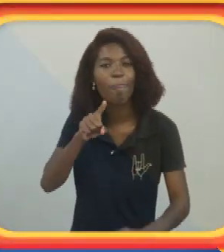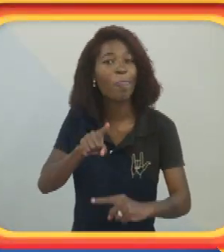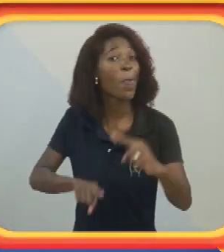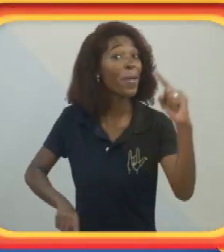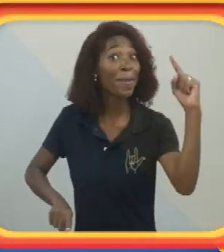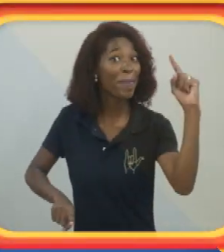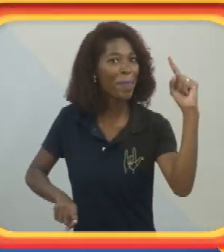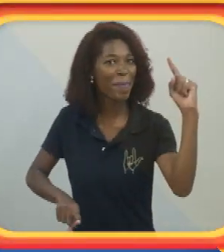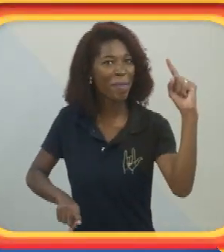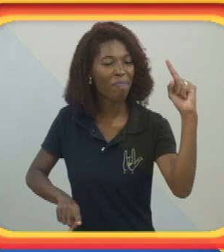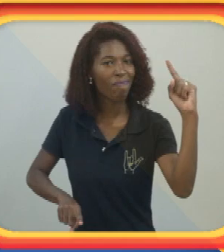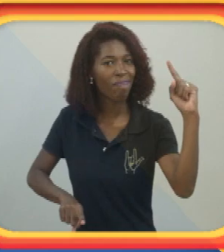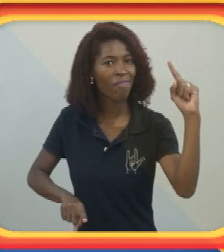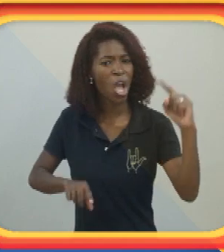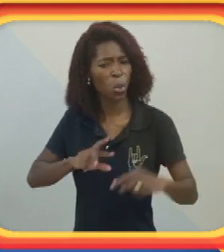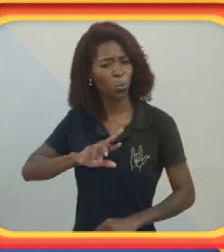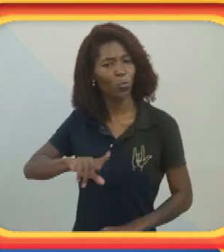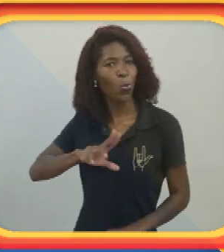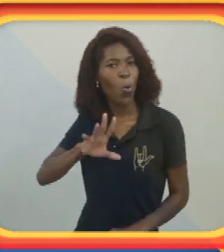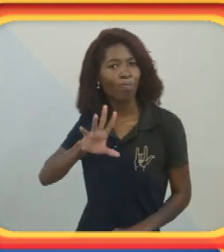Morte